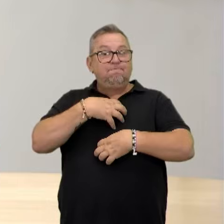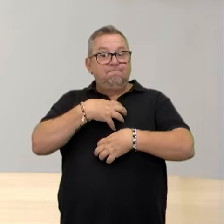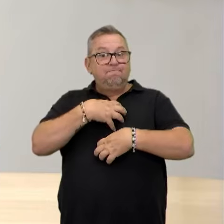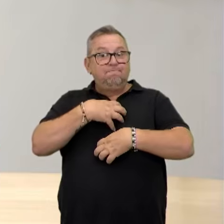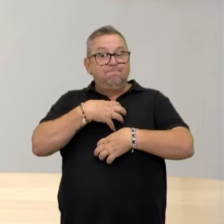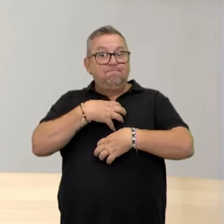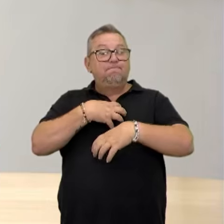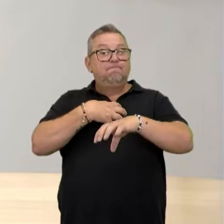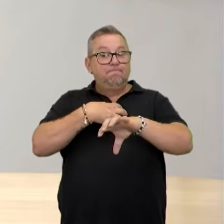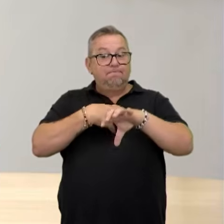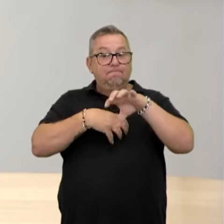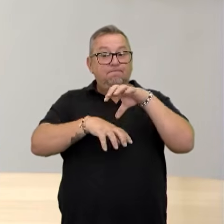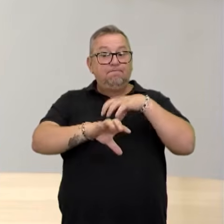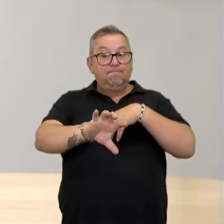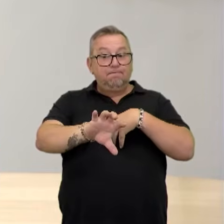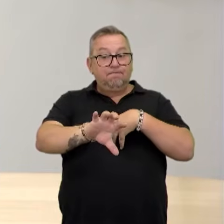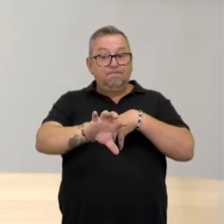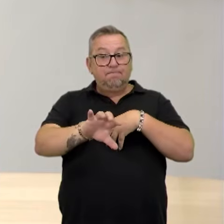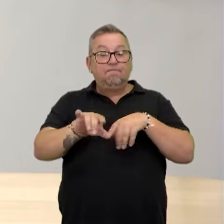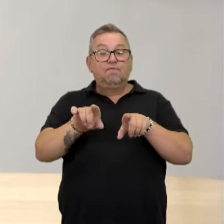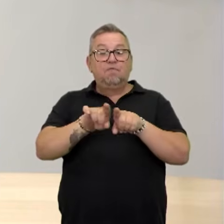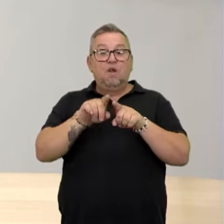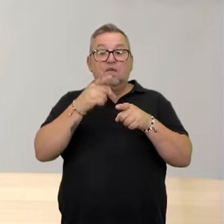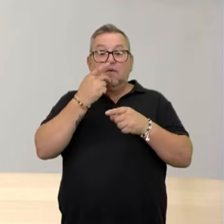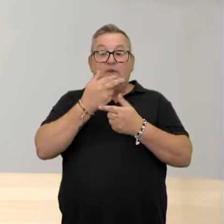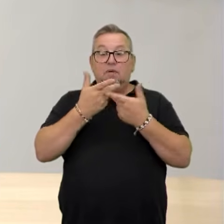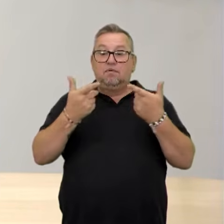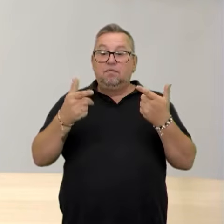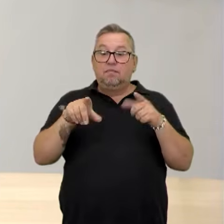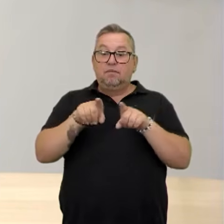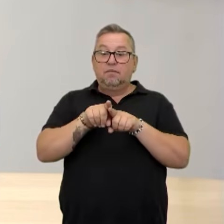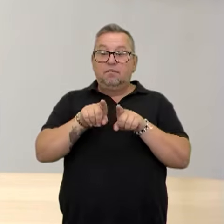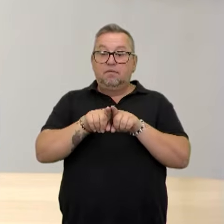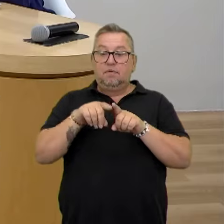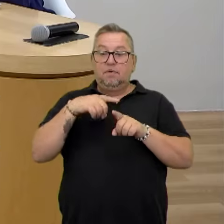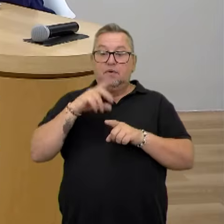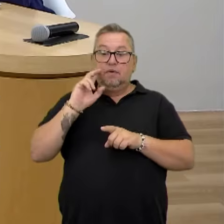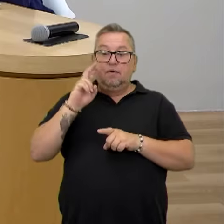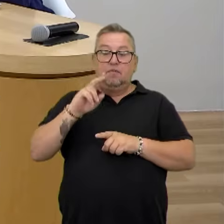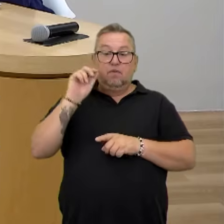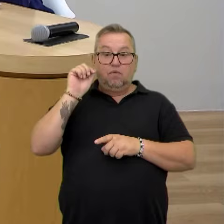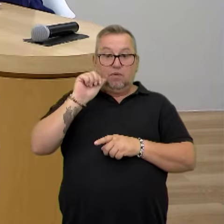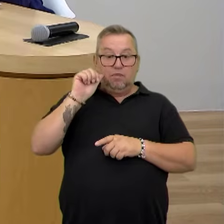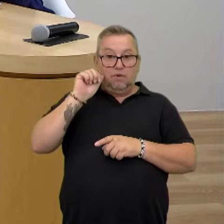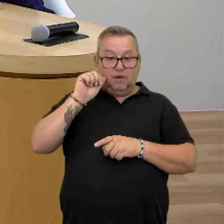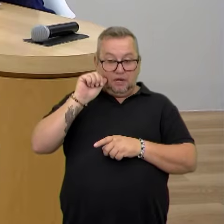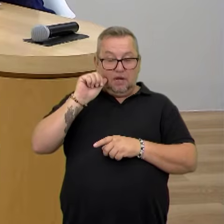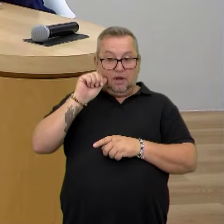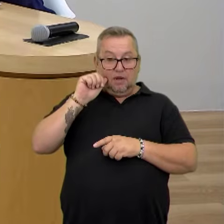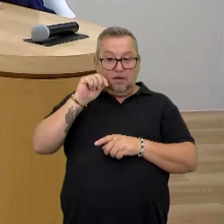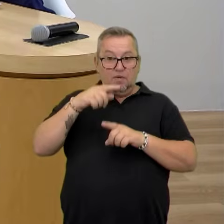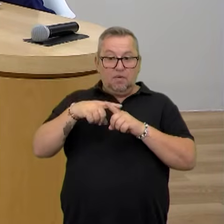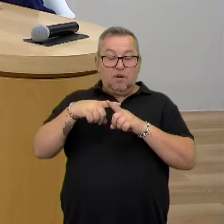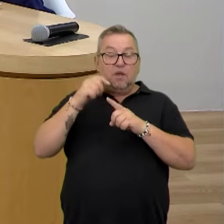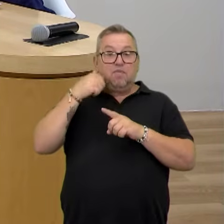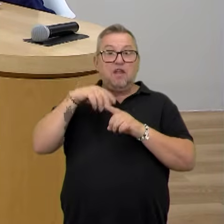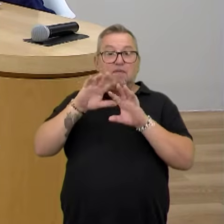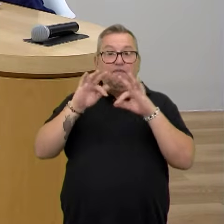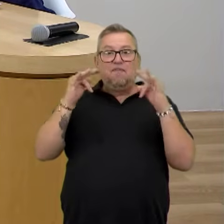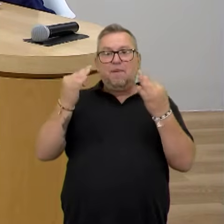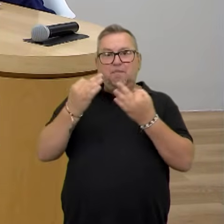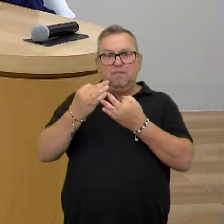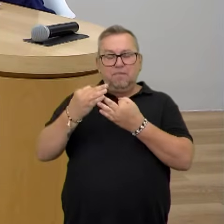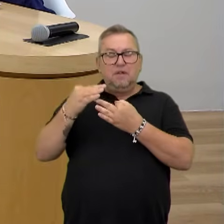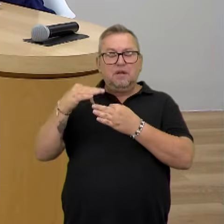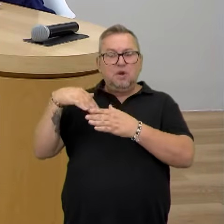também da empatia. E olha, Elaine, eu vou te falar uma coisa, assim, eu me considero uma mulher afrodescendente, minha mãe é negra, a gente sempre fala